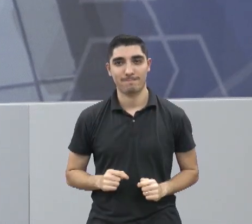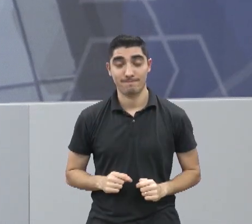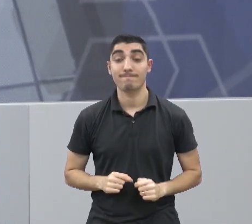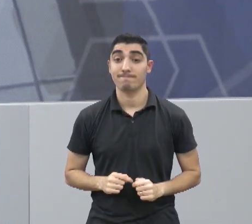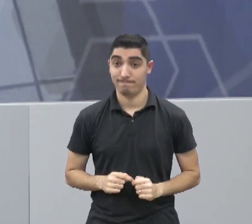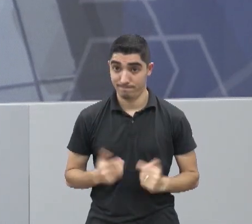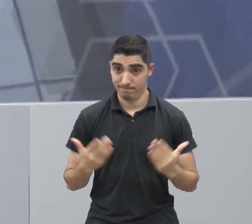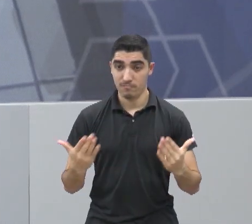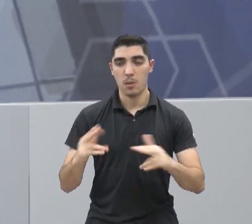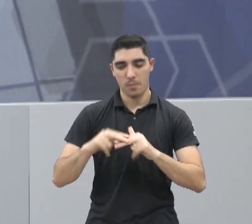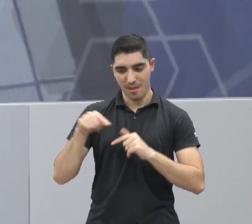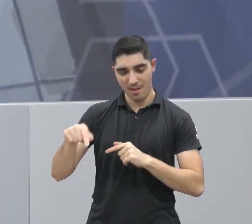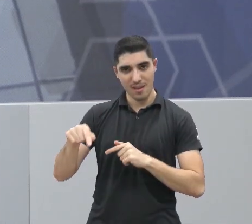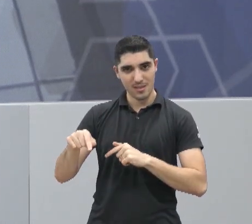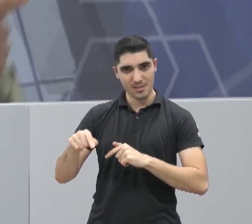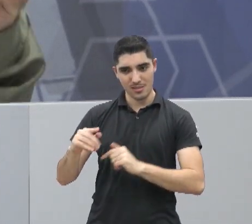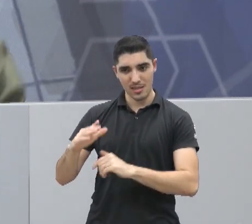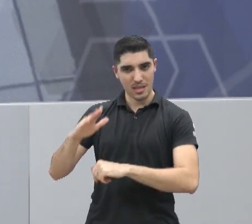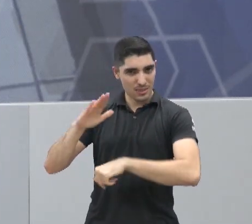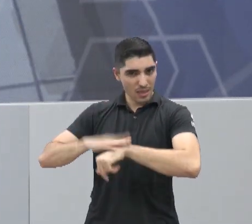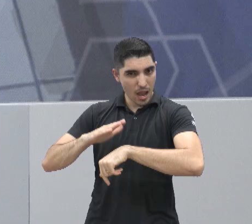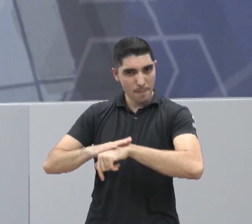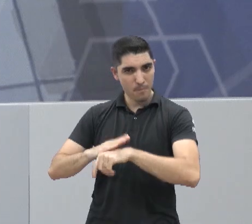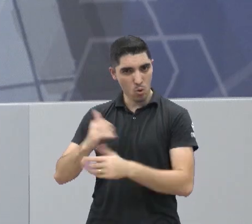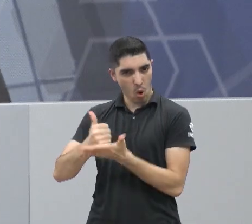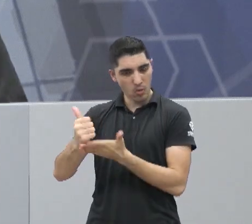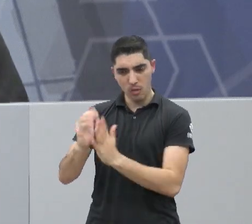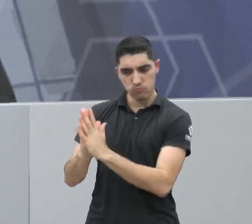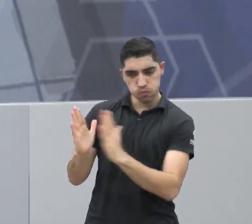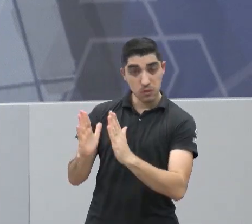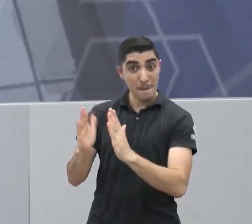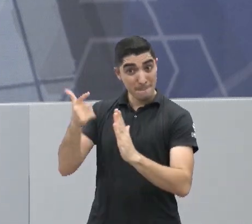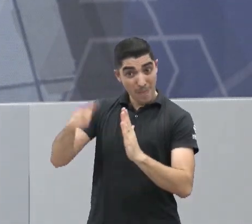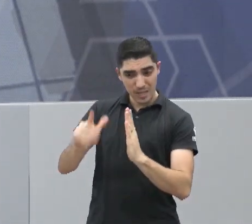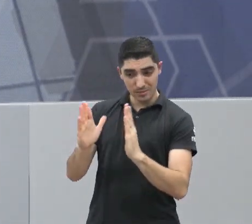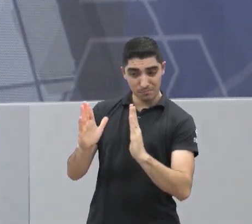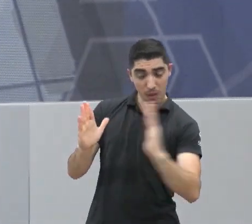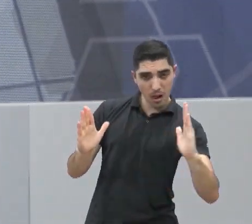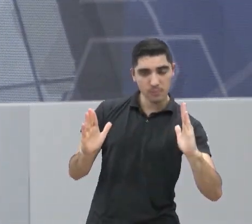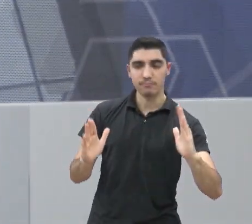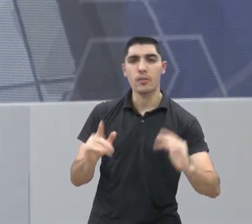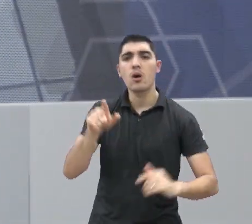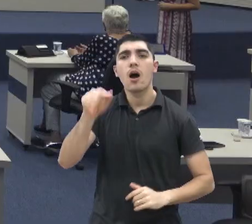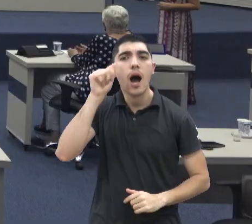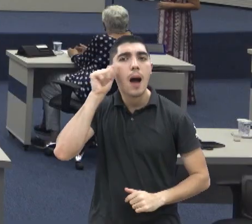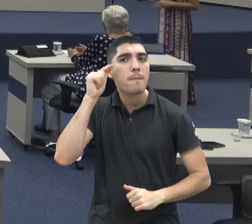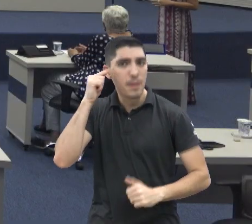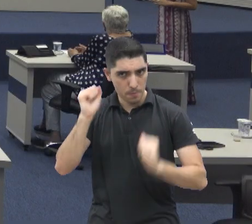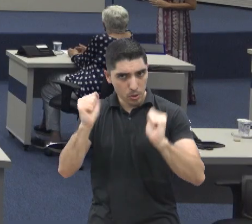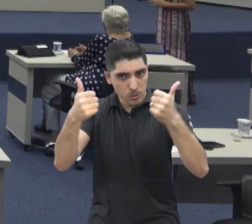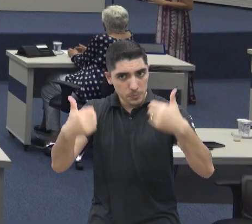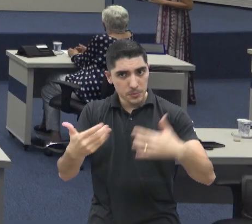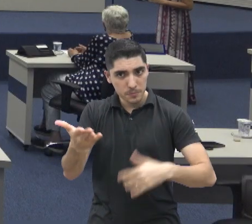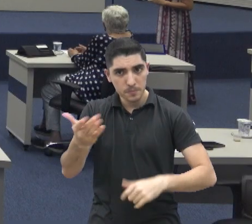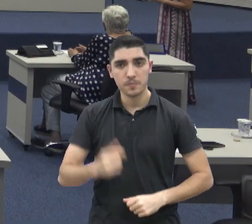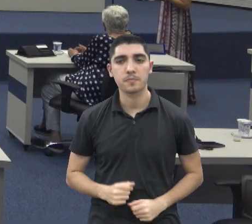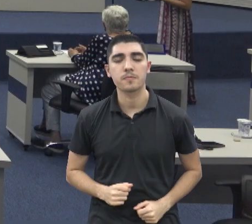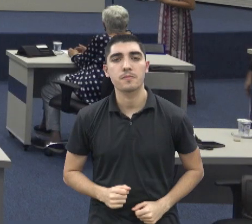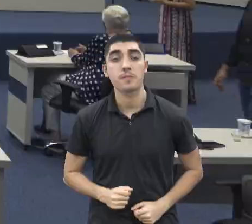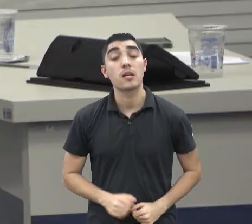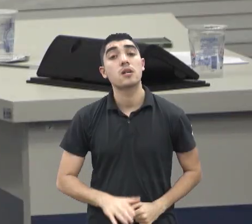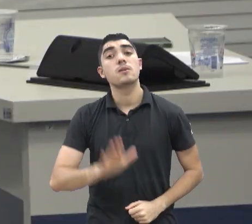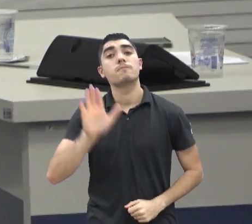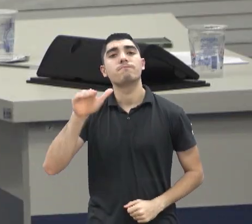do contrato sem a anuência da Câmara. A parte para a vereadora Amélia Naomi. Vereador Walter Hayashi, é um absurdo o